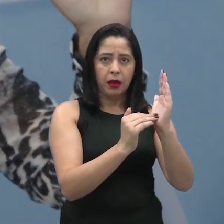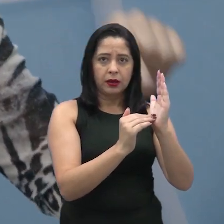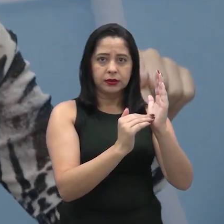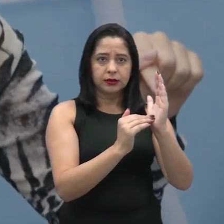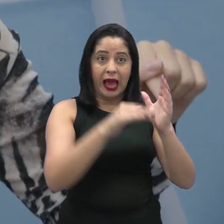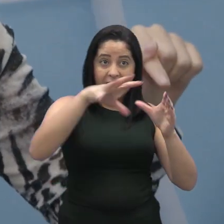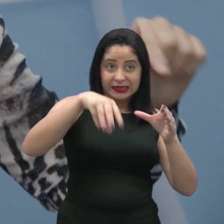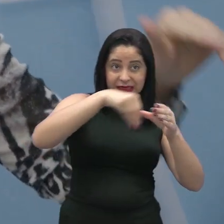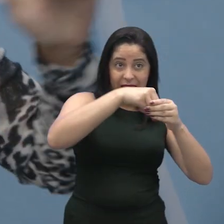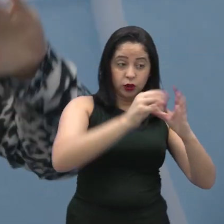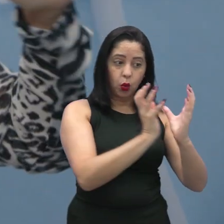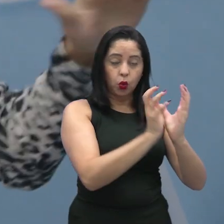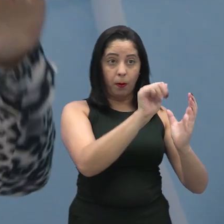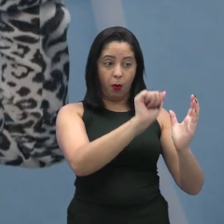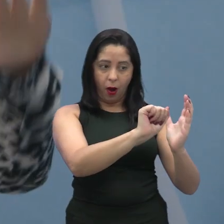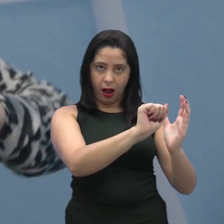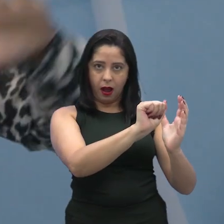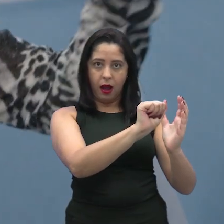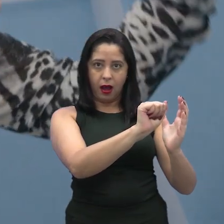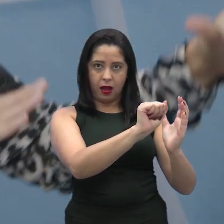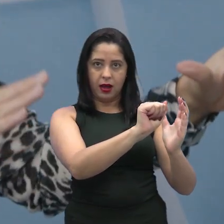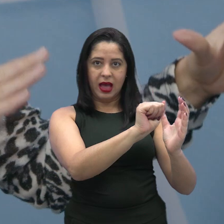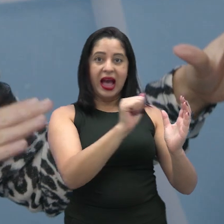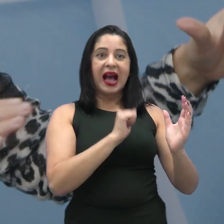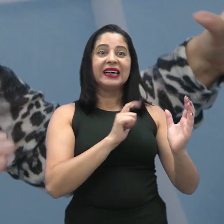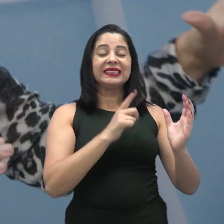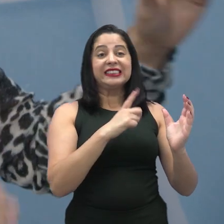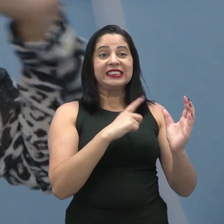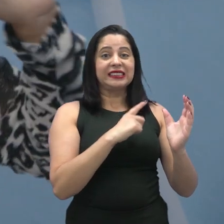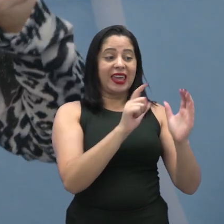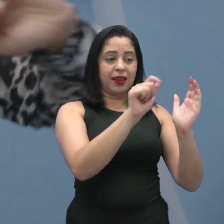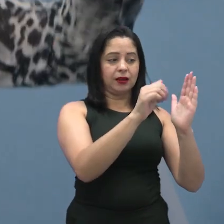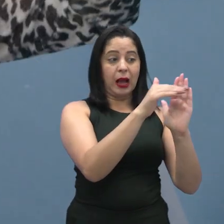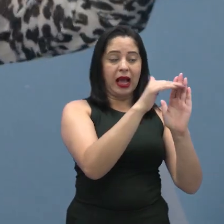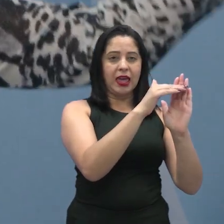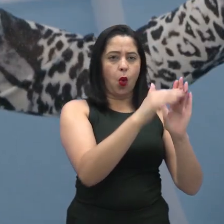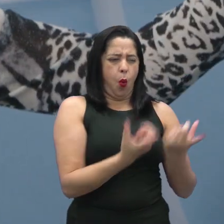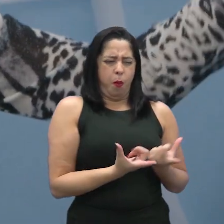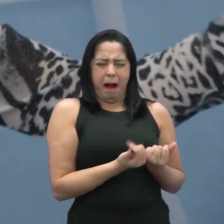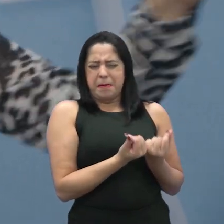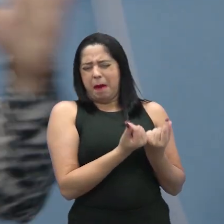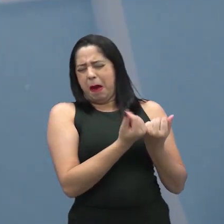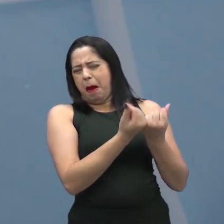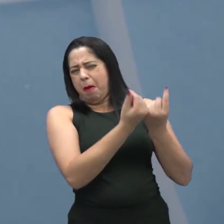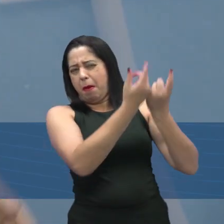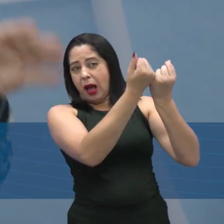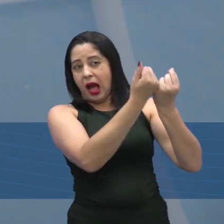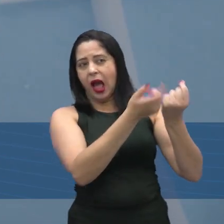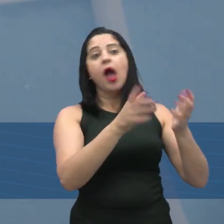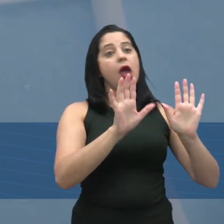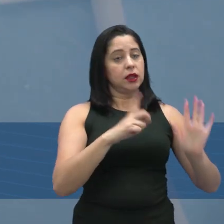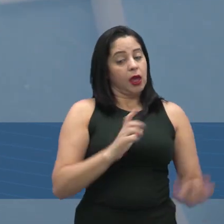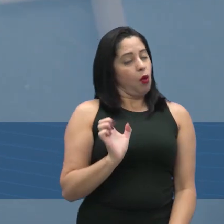dentro da classe A, tem ali uma menor parcela da população que estão entre os super ricos e tem também